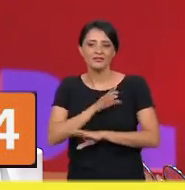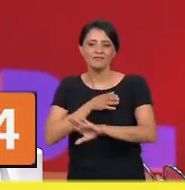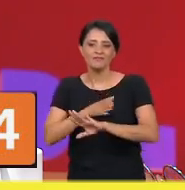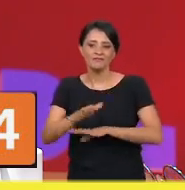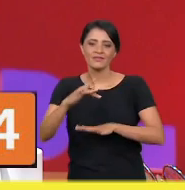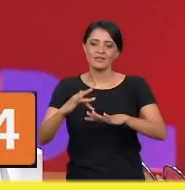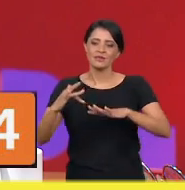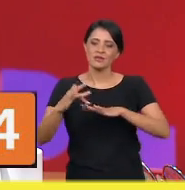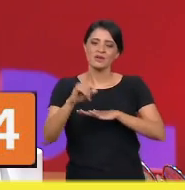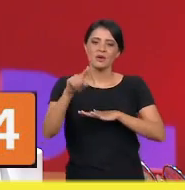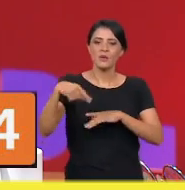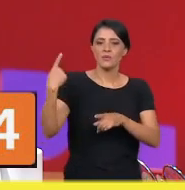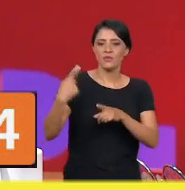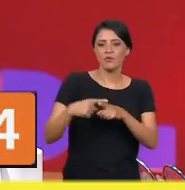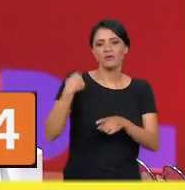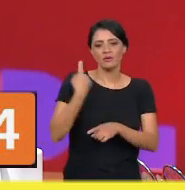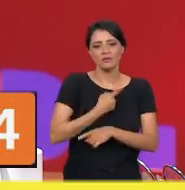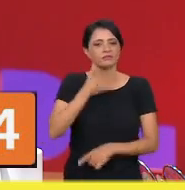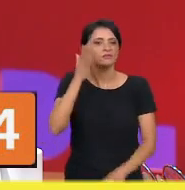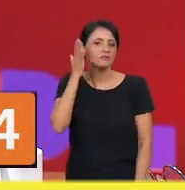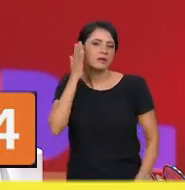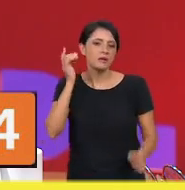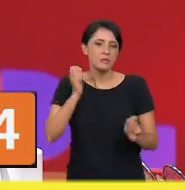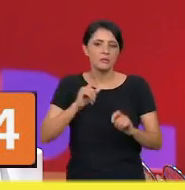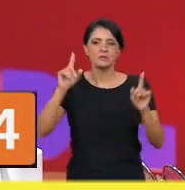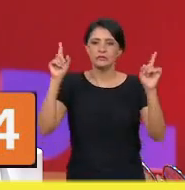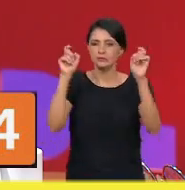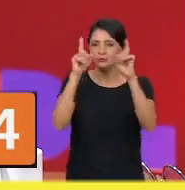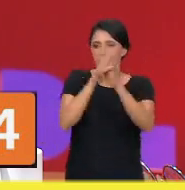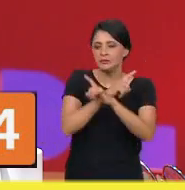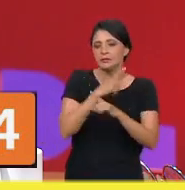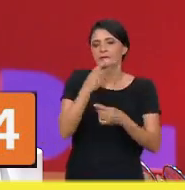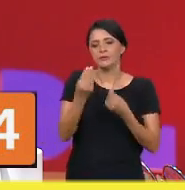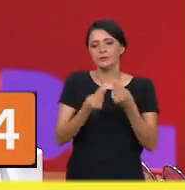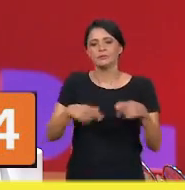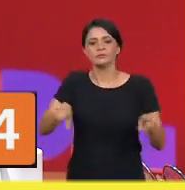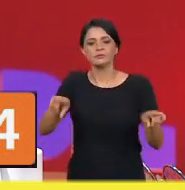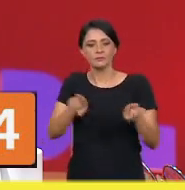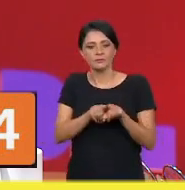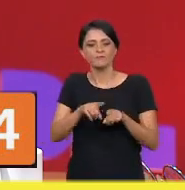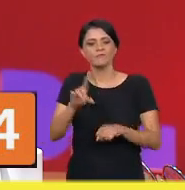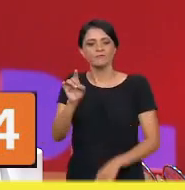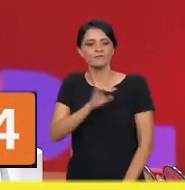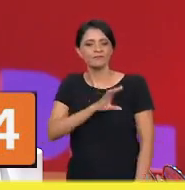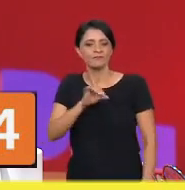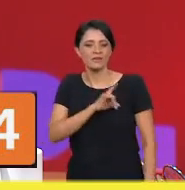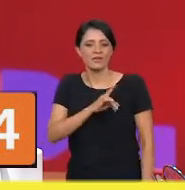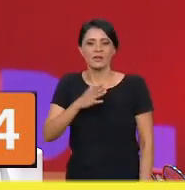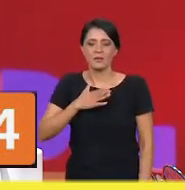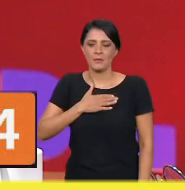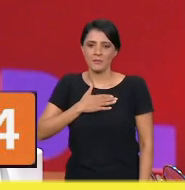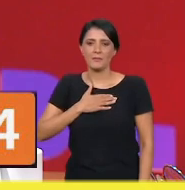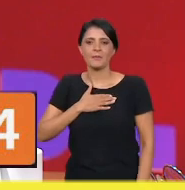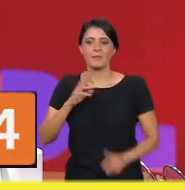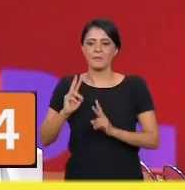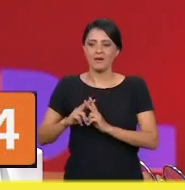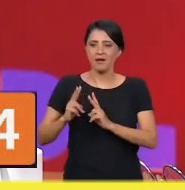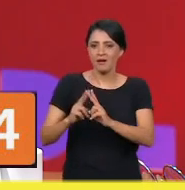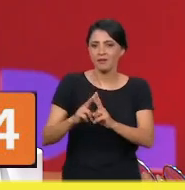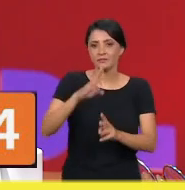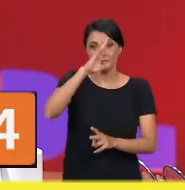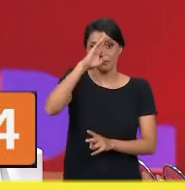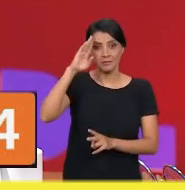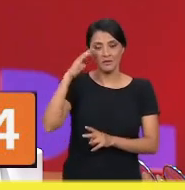redes sociais, porque a gente sabe que pode ser um pouco complicado, e também eu tinha um receio pelos meus pares na academia